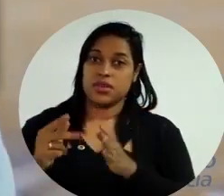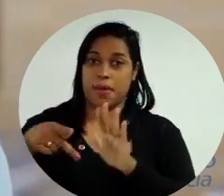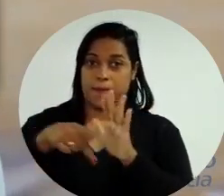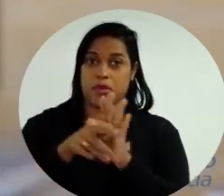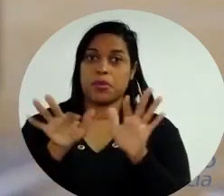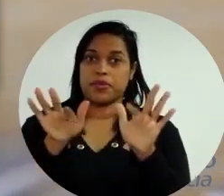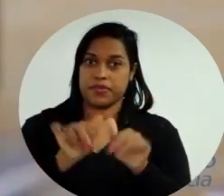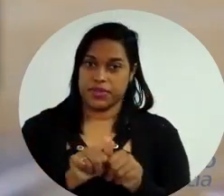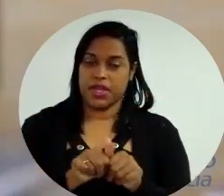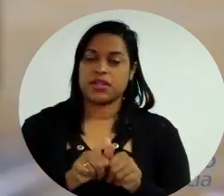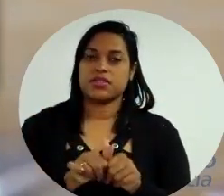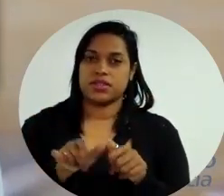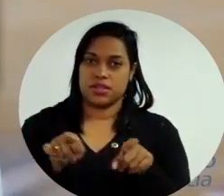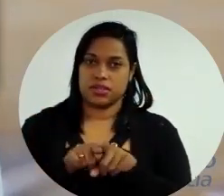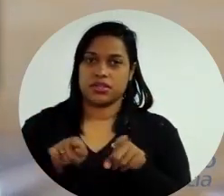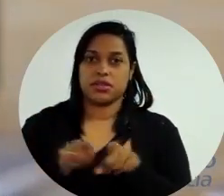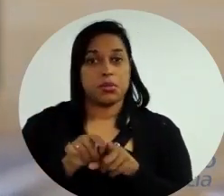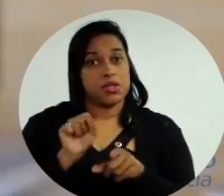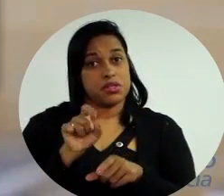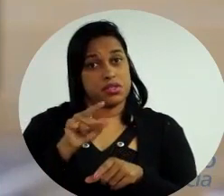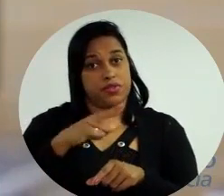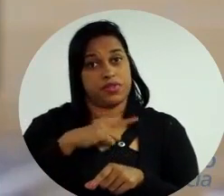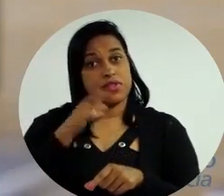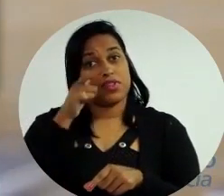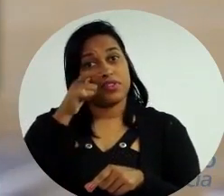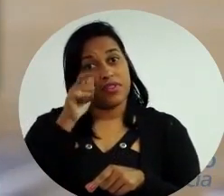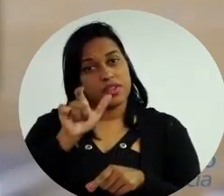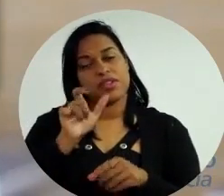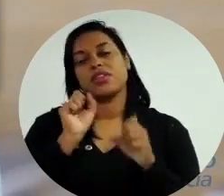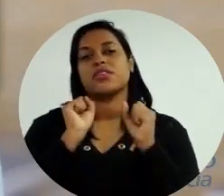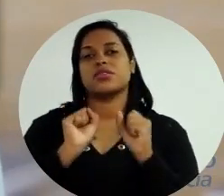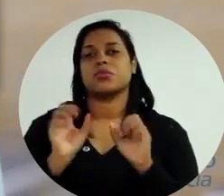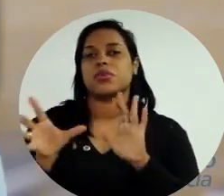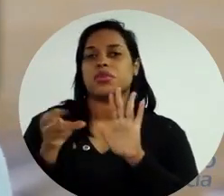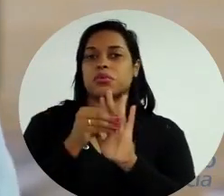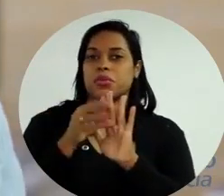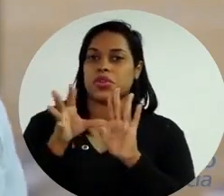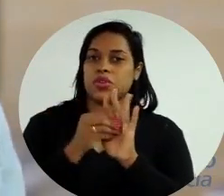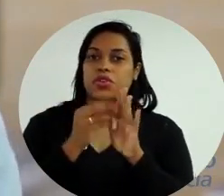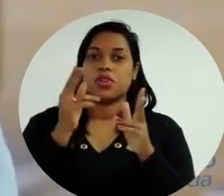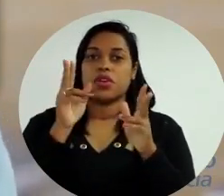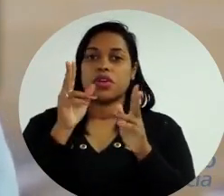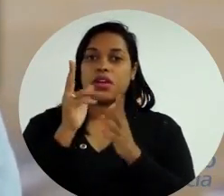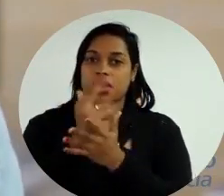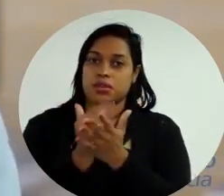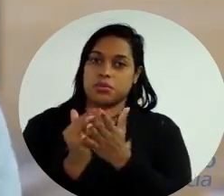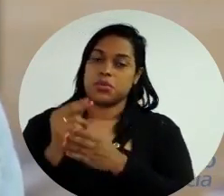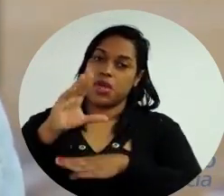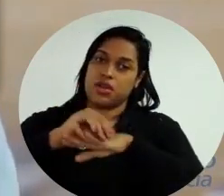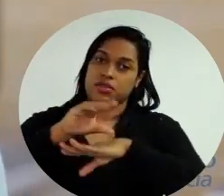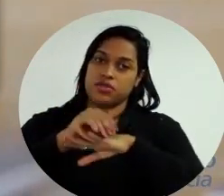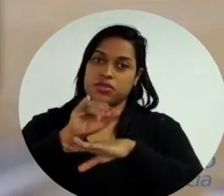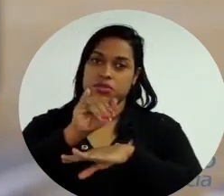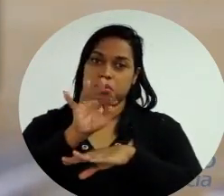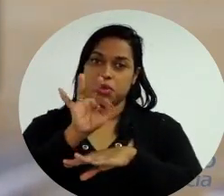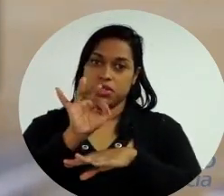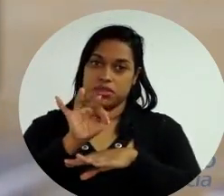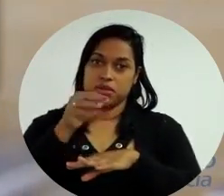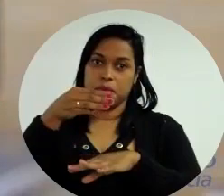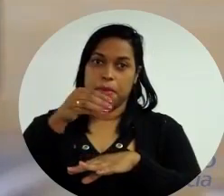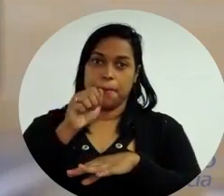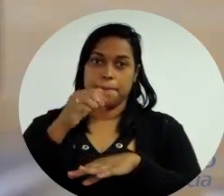própria finalidade do formato. Mas se você tiver interesse, você pode também colocar imagens bitmap no meio do